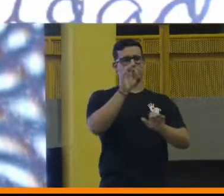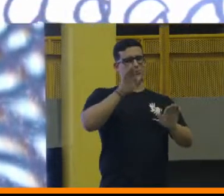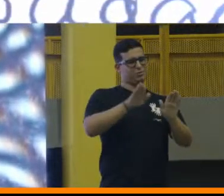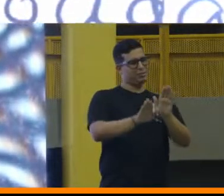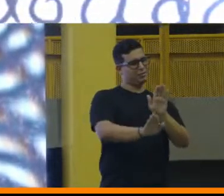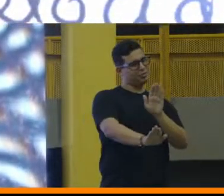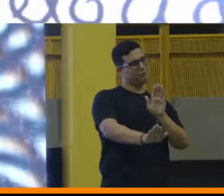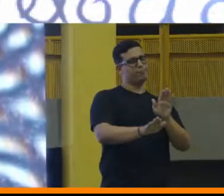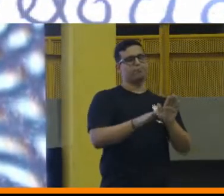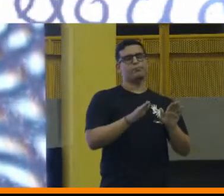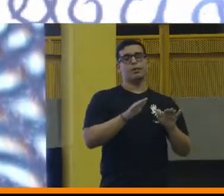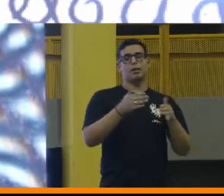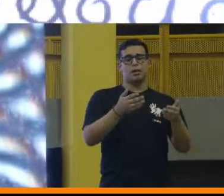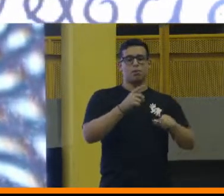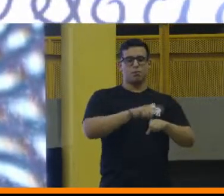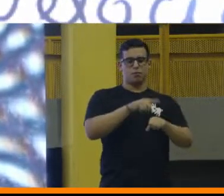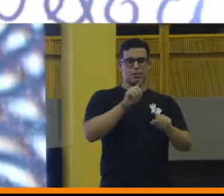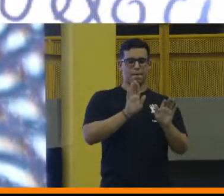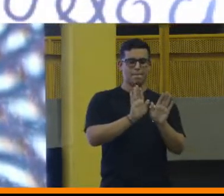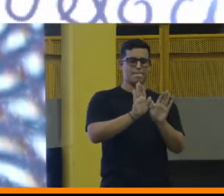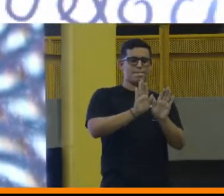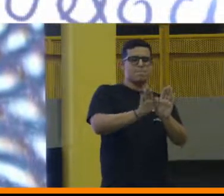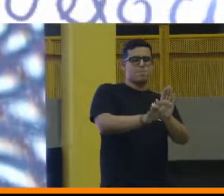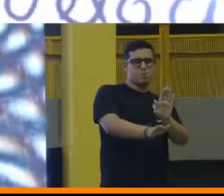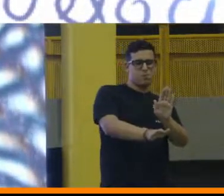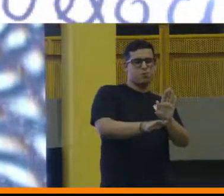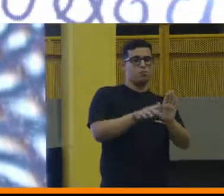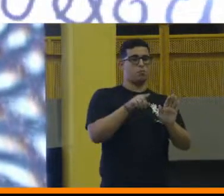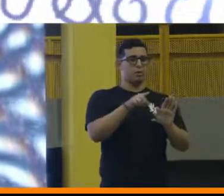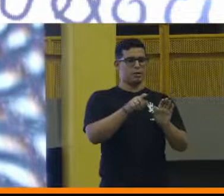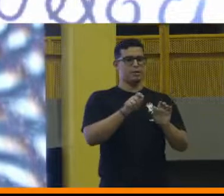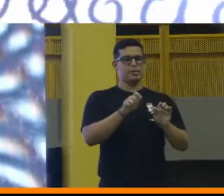Então quando você pisa o acelerador, você